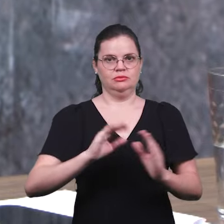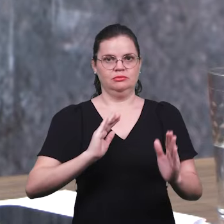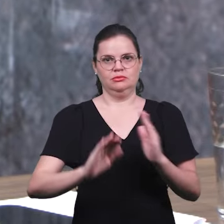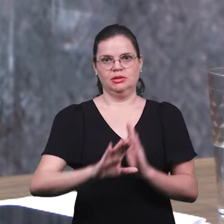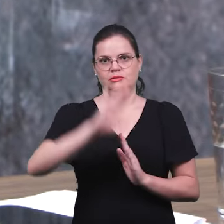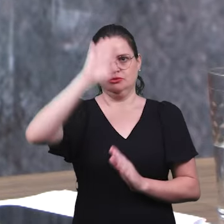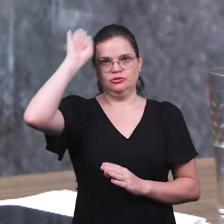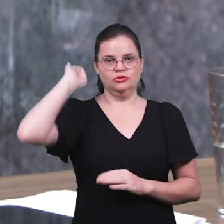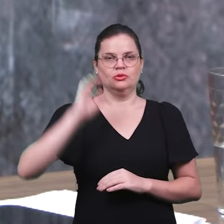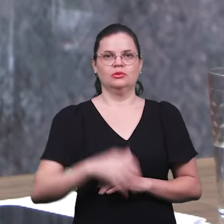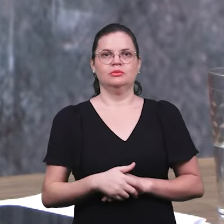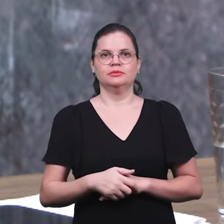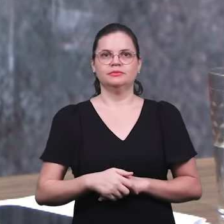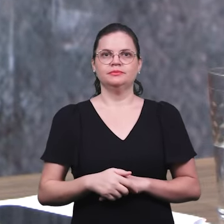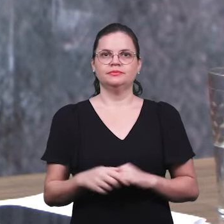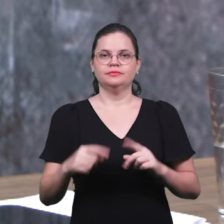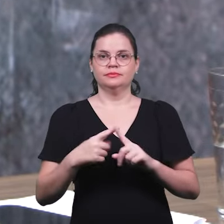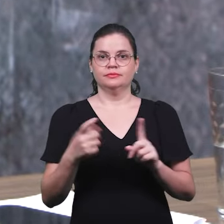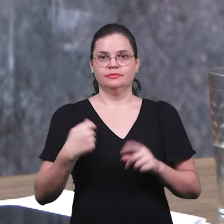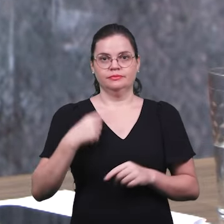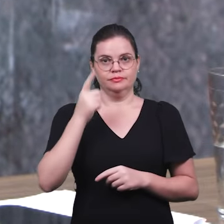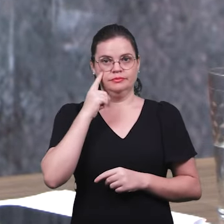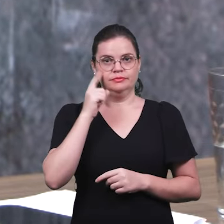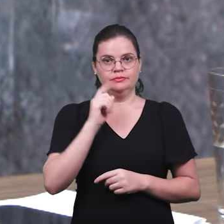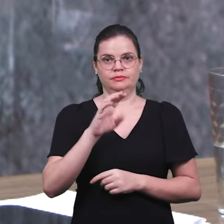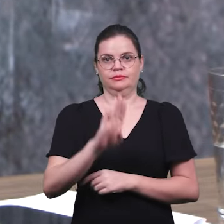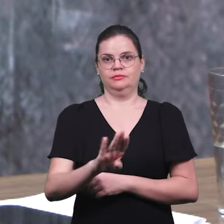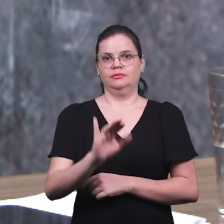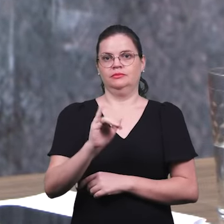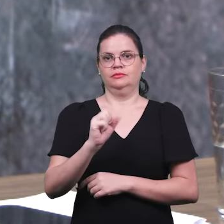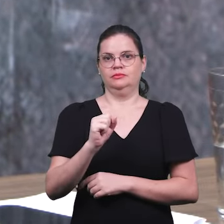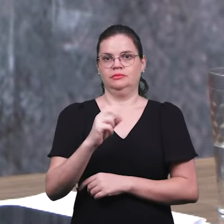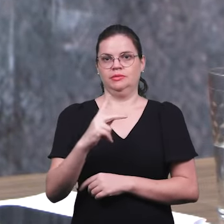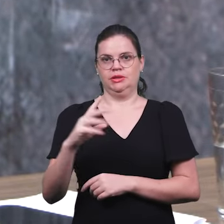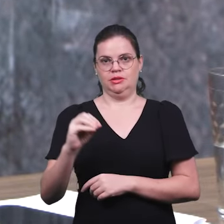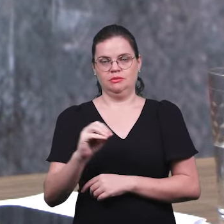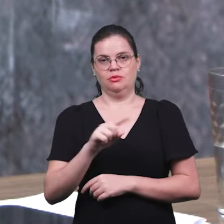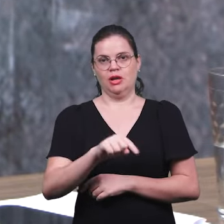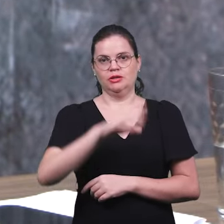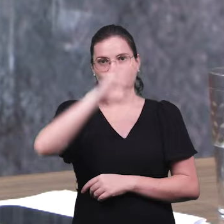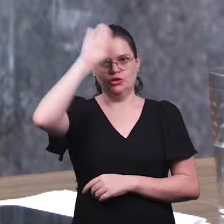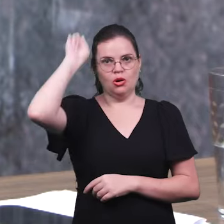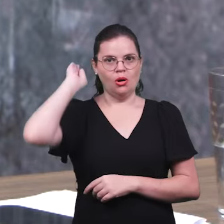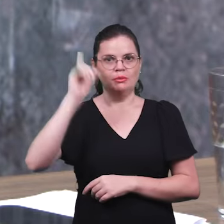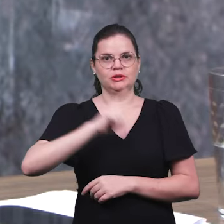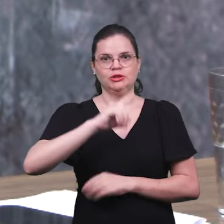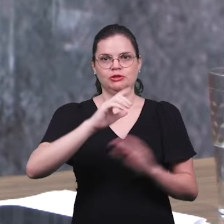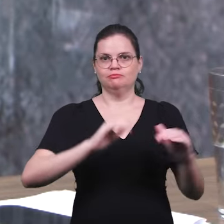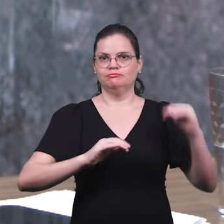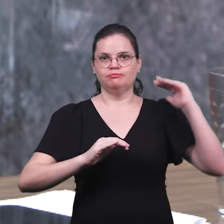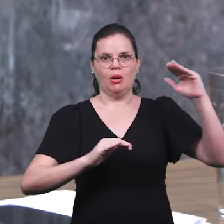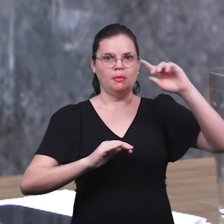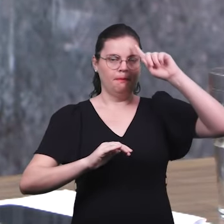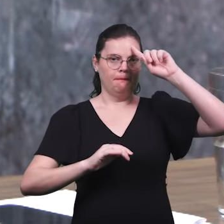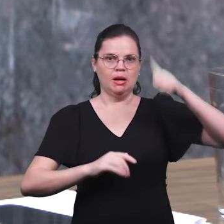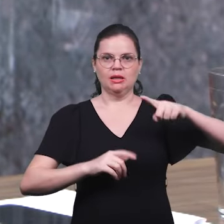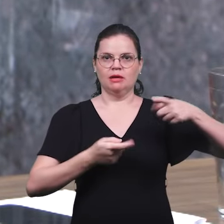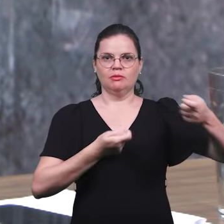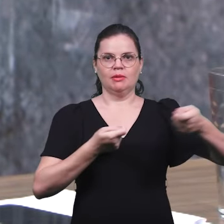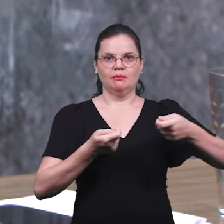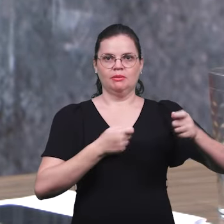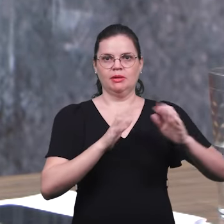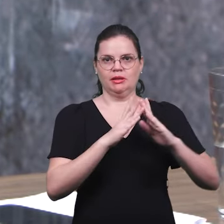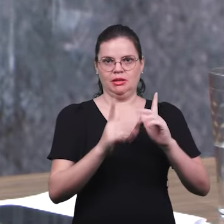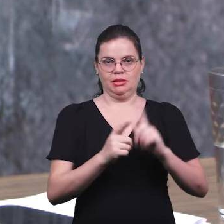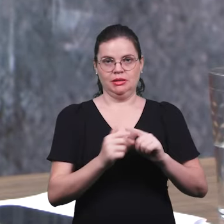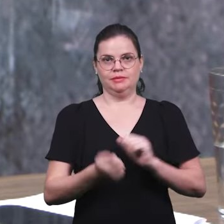se fortalecer a teoria de que o bispo de Roma tinha primazia sobre a igreja. E um dos títulos